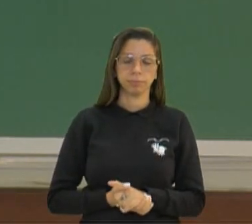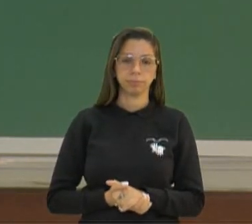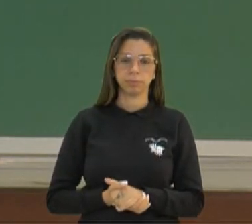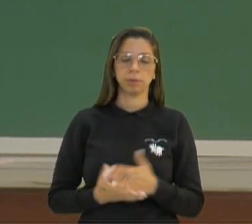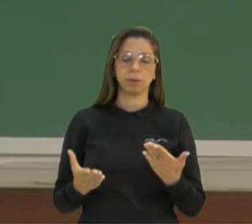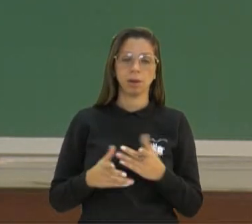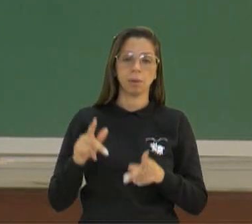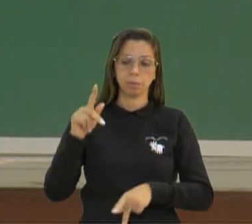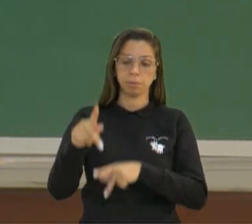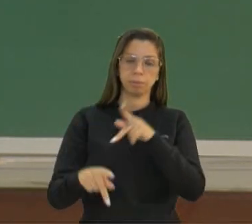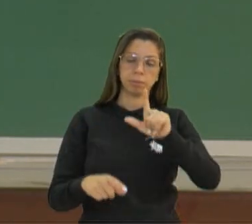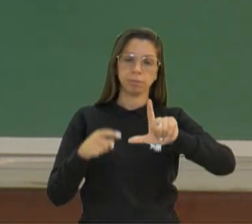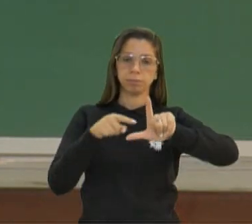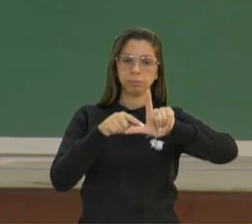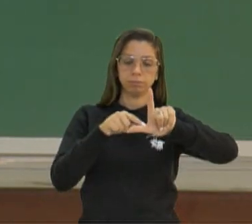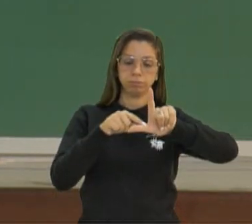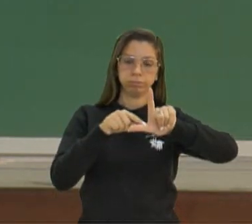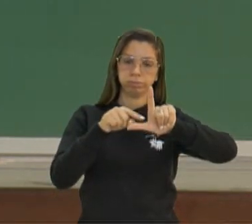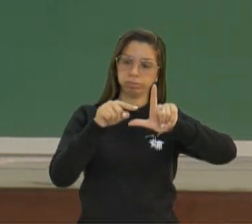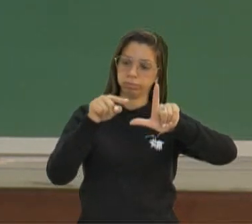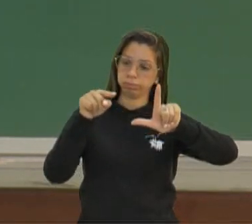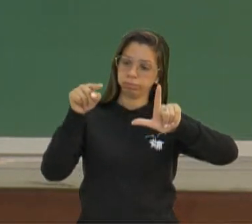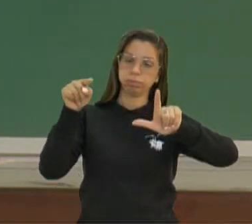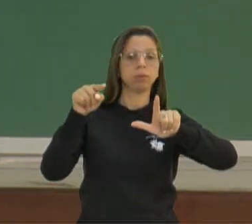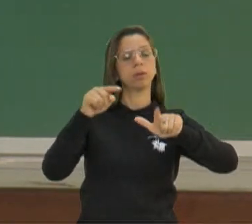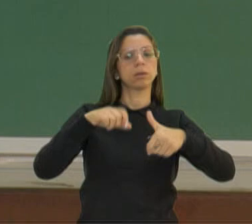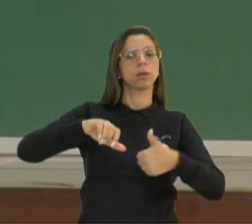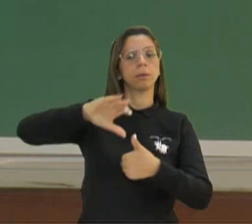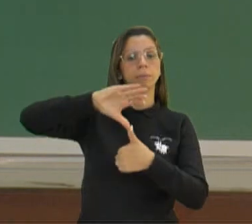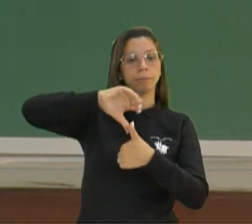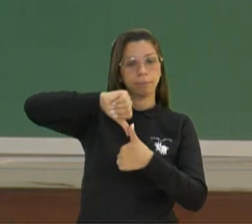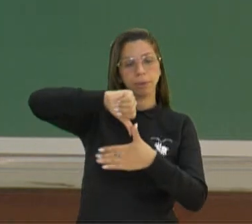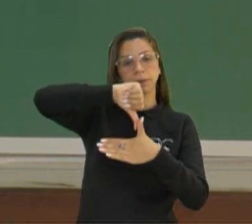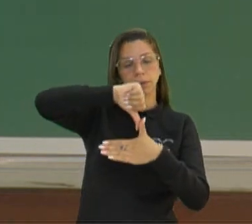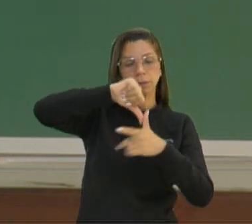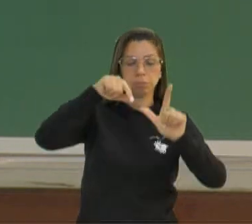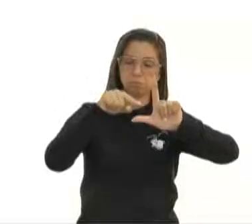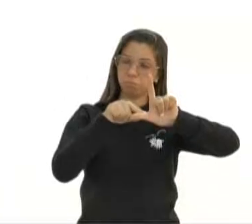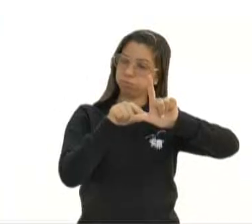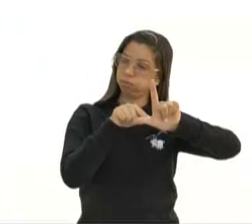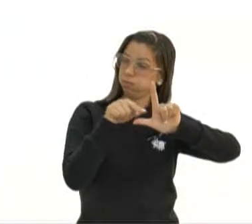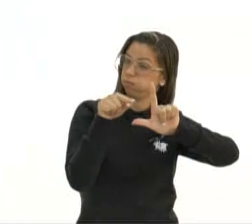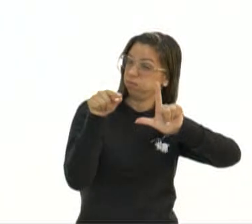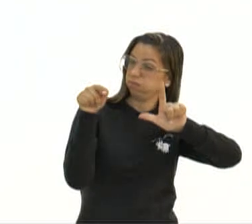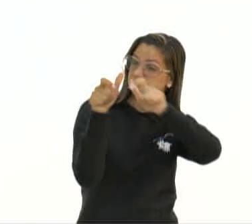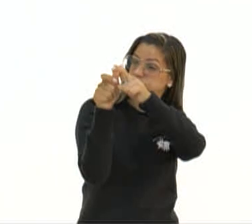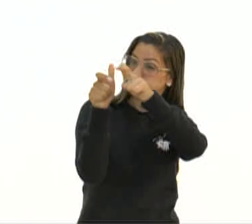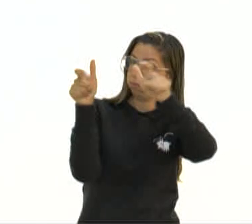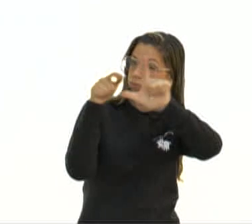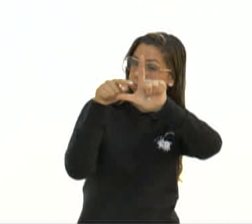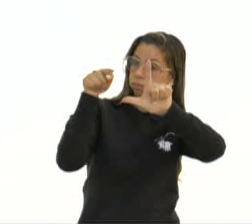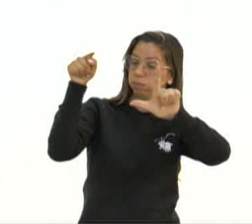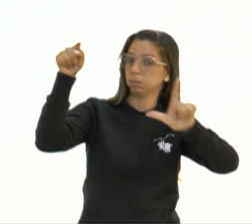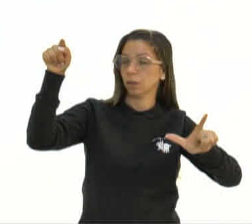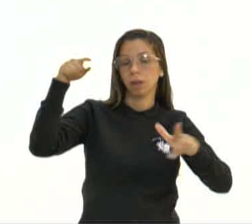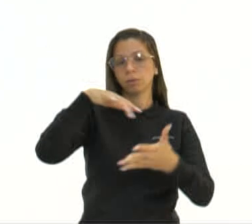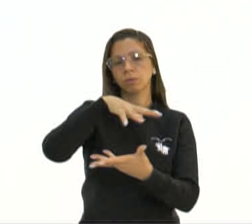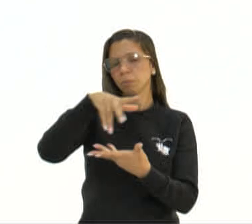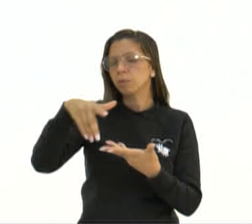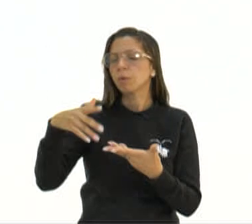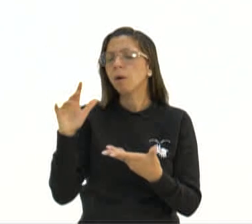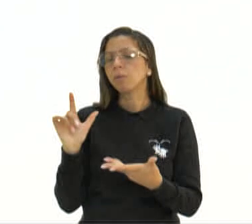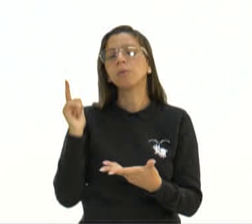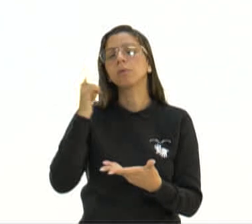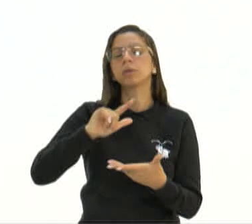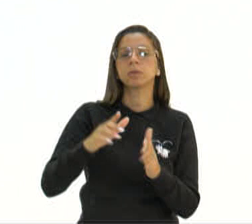A população da América do Sul experimentou esse crescimento acelerado, né? No mundo todo passou por isso nesse